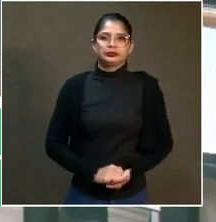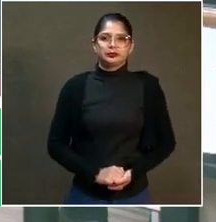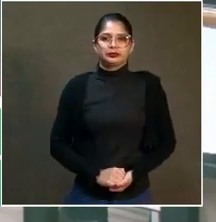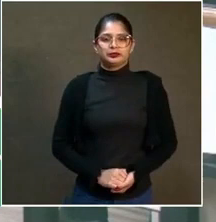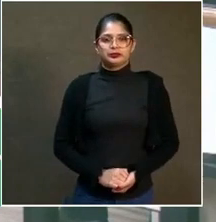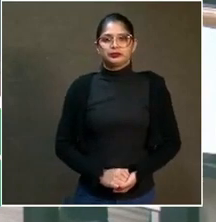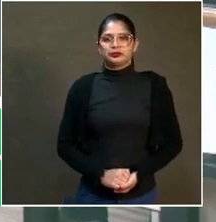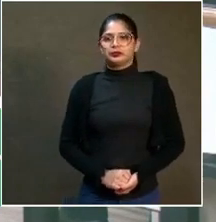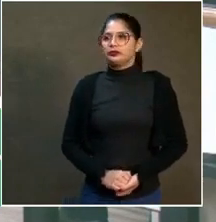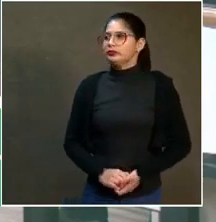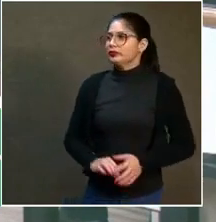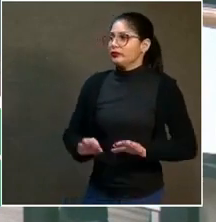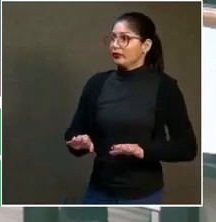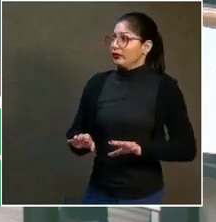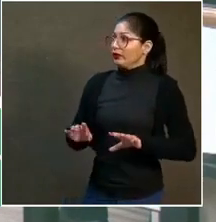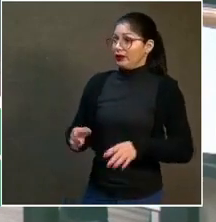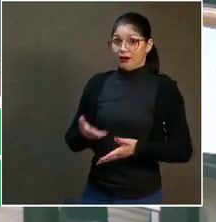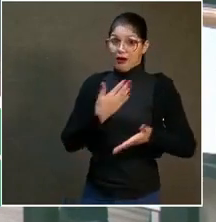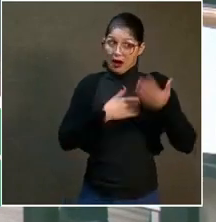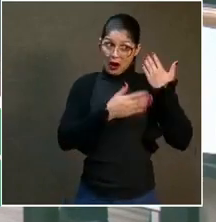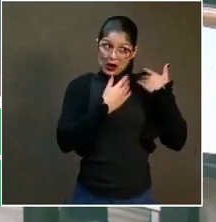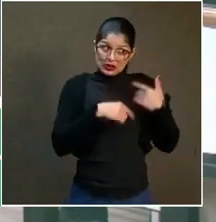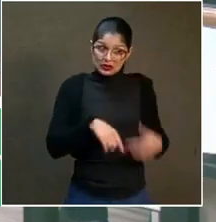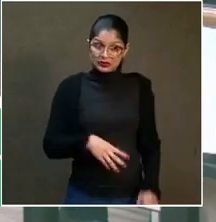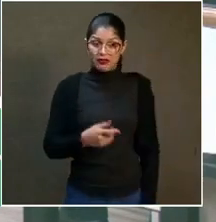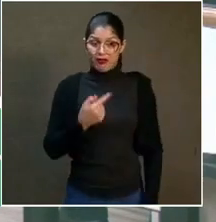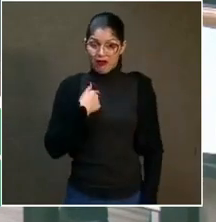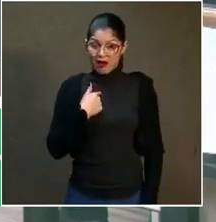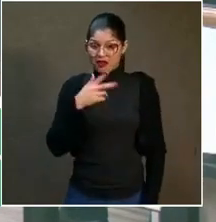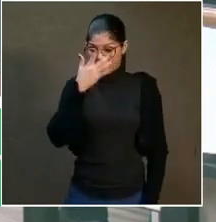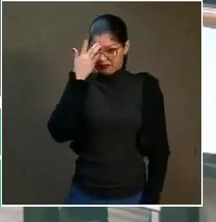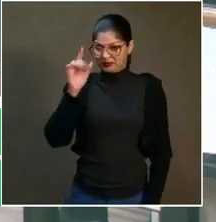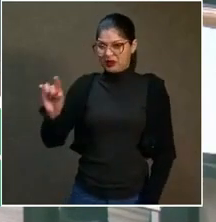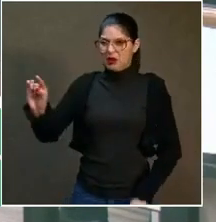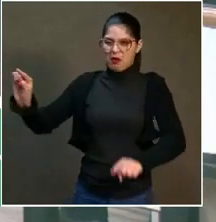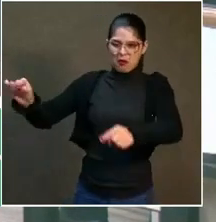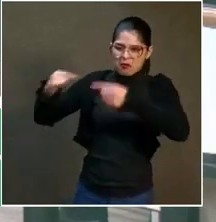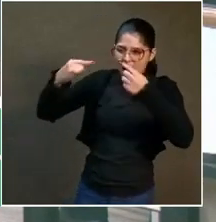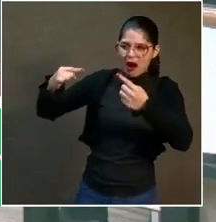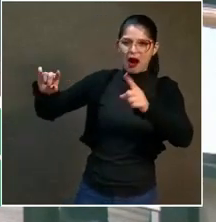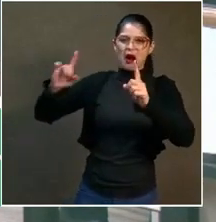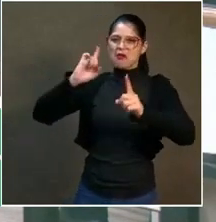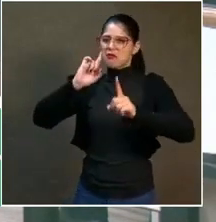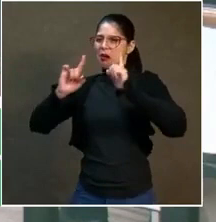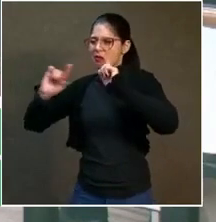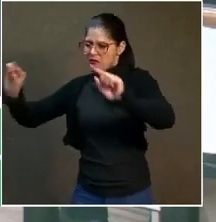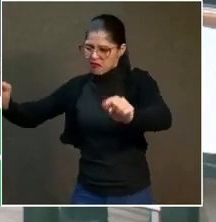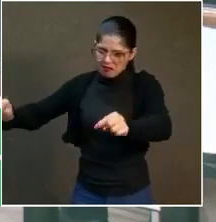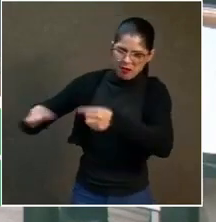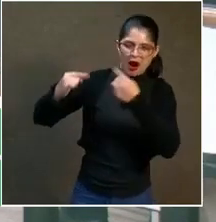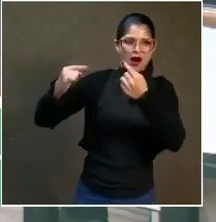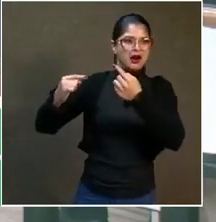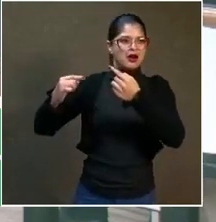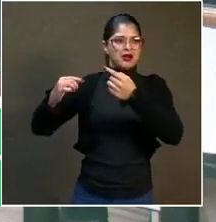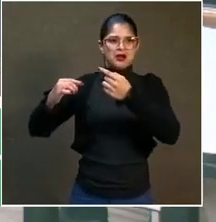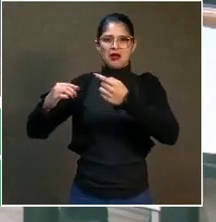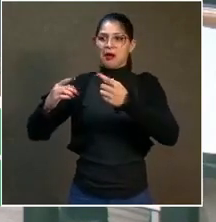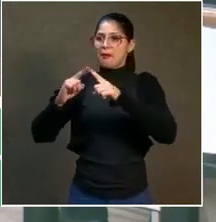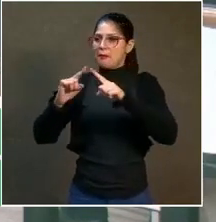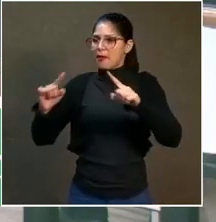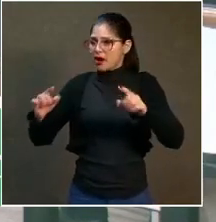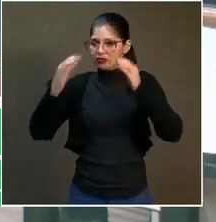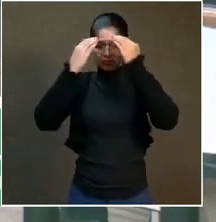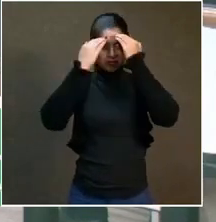Há pouco, fui xingado. Vocês viram que fiz perguntas, sempre fui respeitoso, como estou sendo, como fui desde o